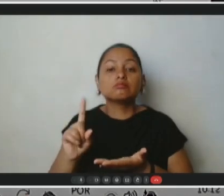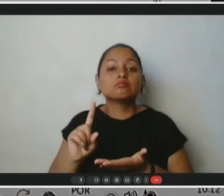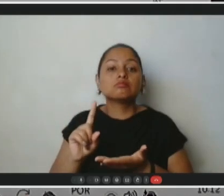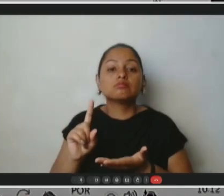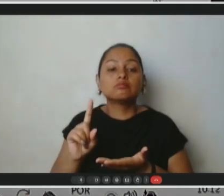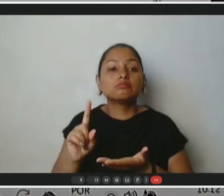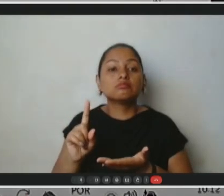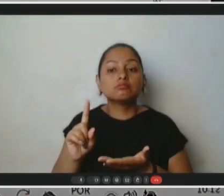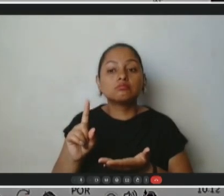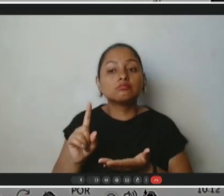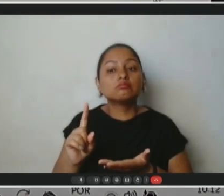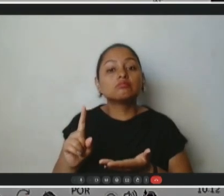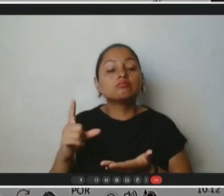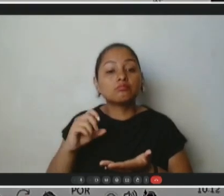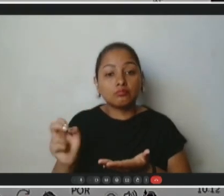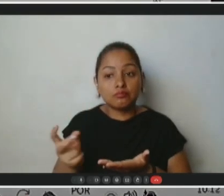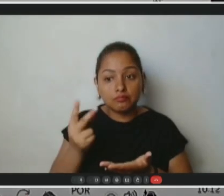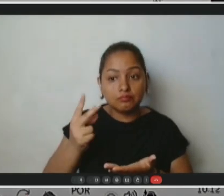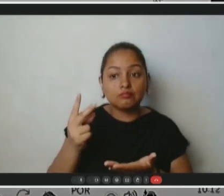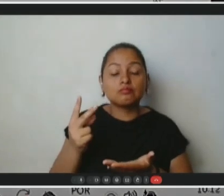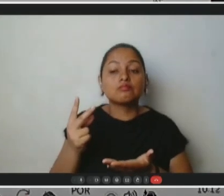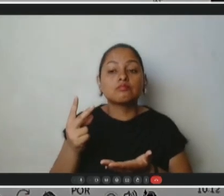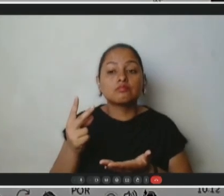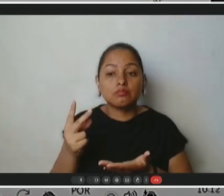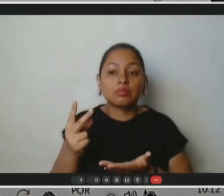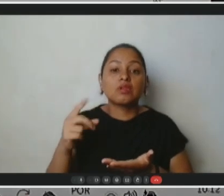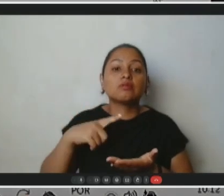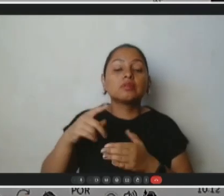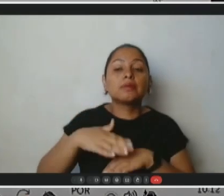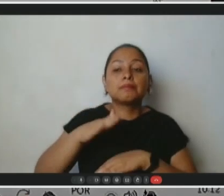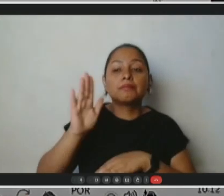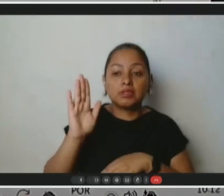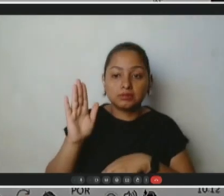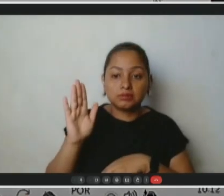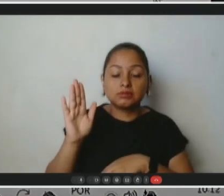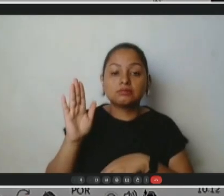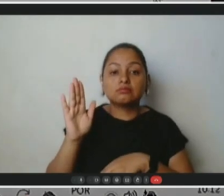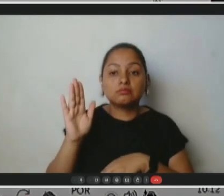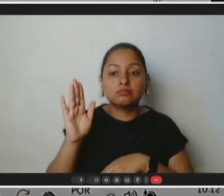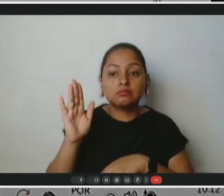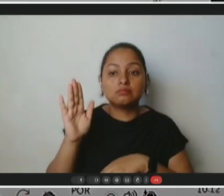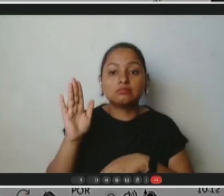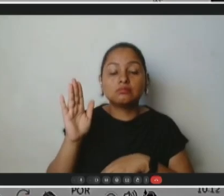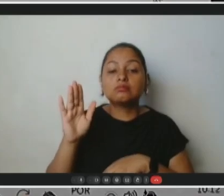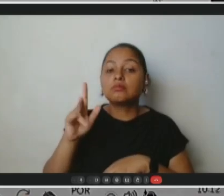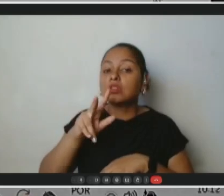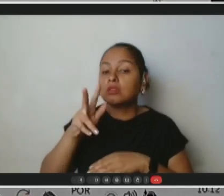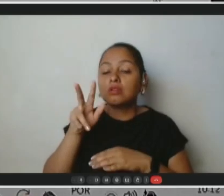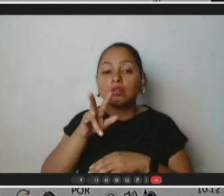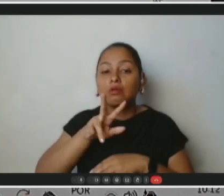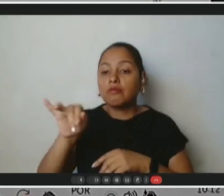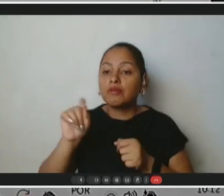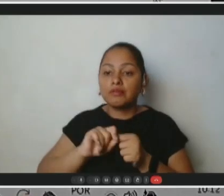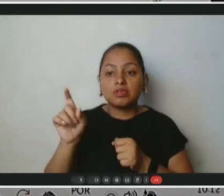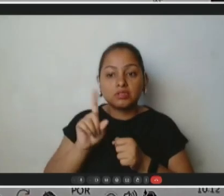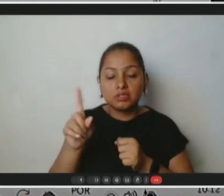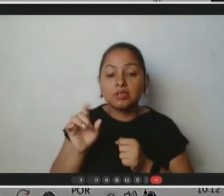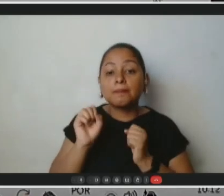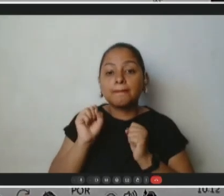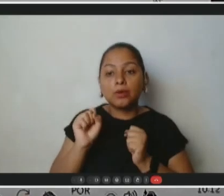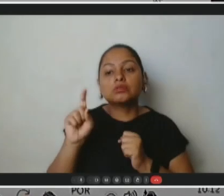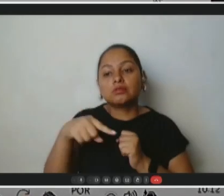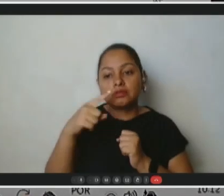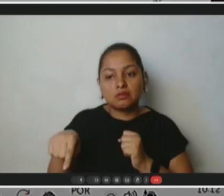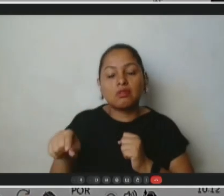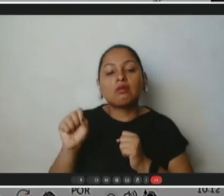cujos custos para cobrança sejam superiores ao crédito tributário, não serão executados e poderão ser cancelados